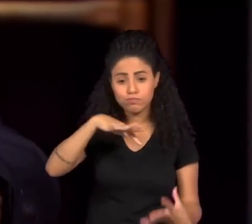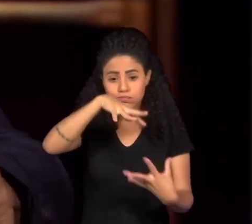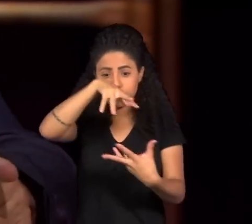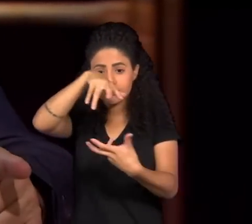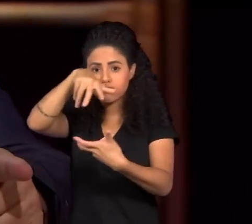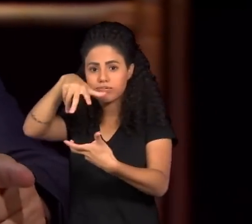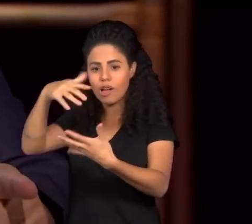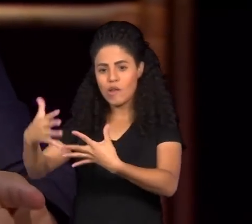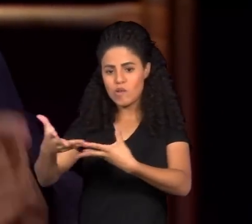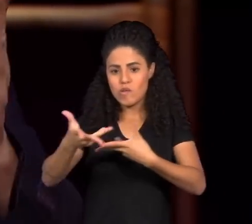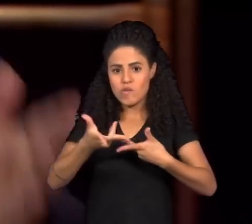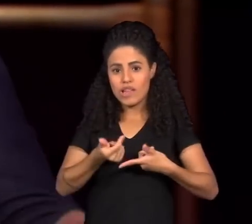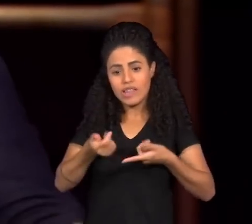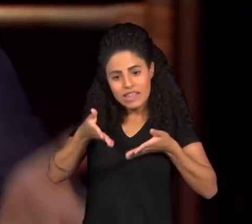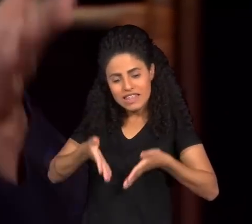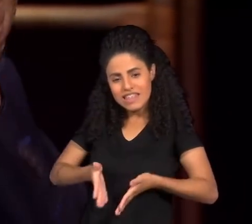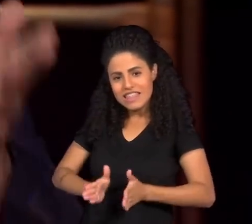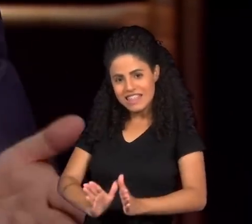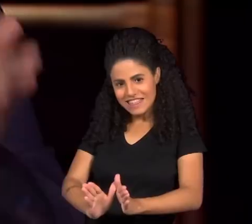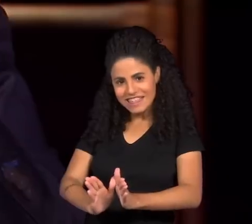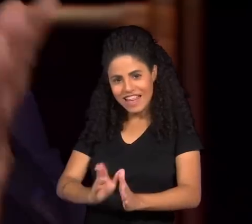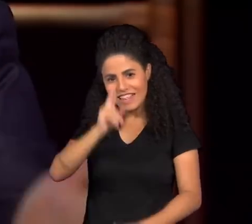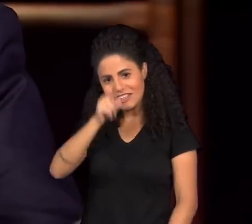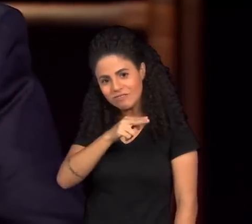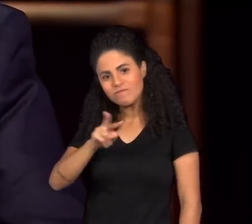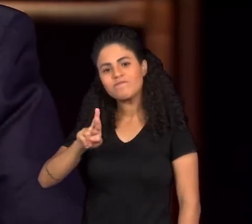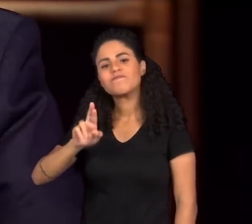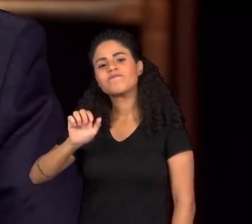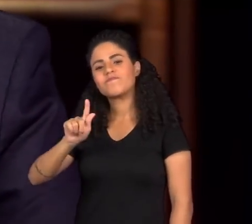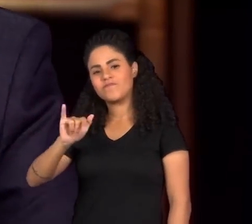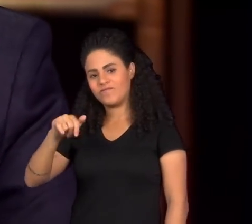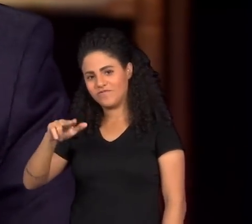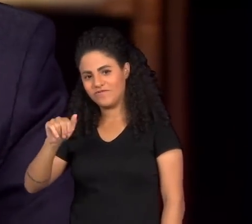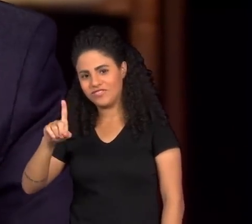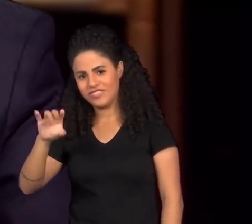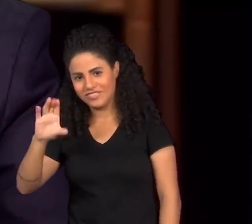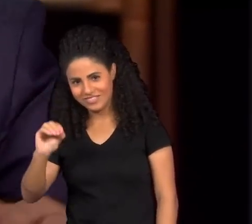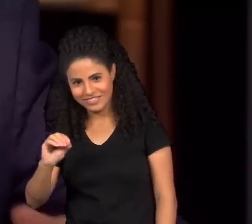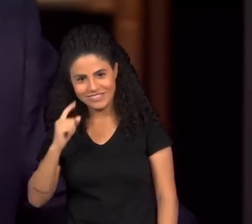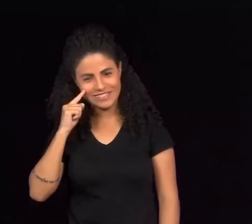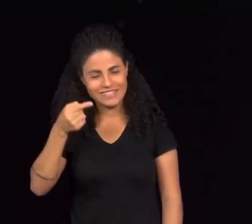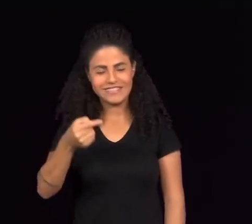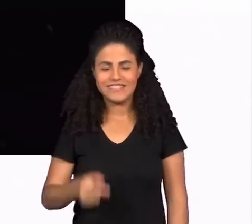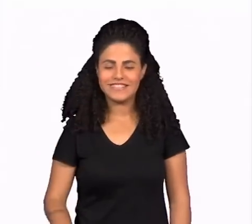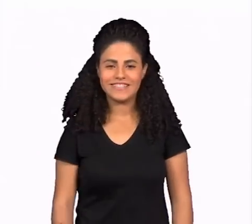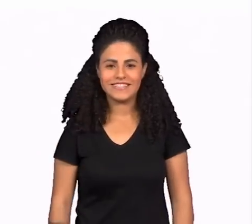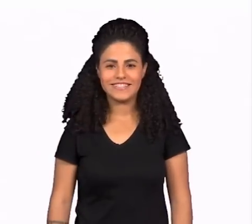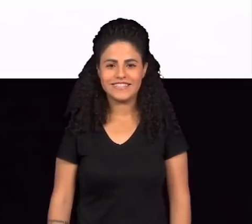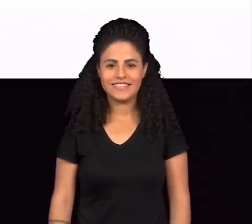onde o meu convidado nasceu. Exato. Padre Reginaldo Manzotti. Até loguinho.